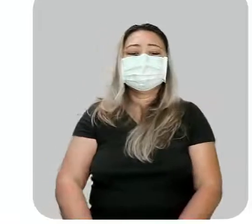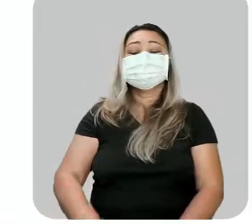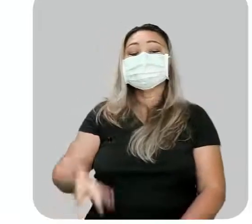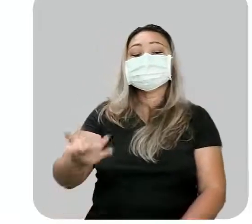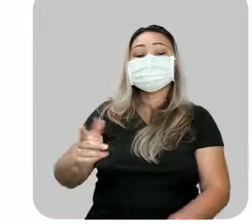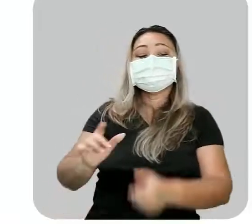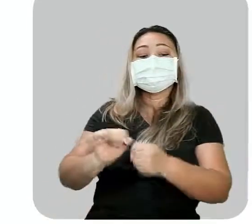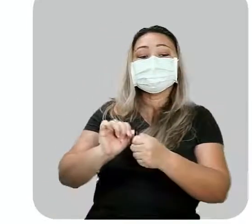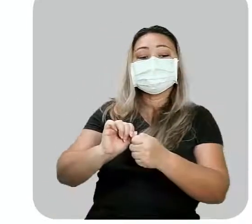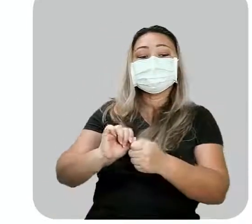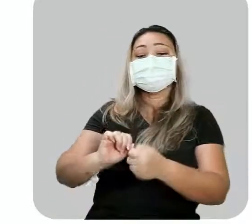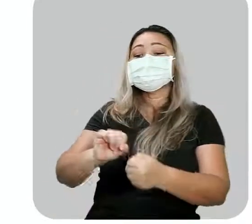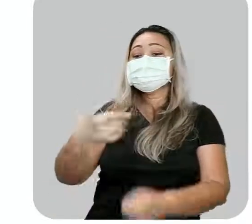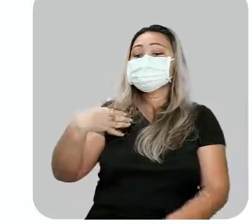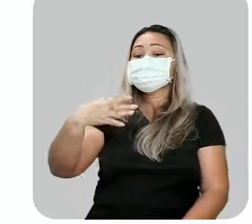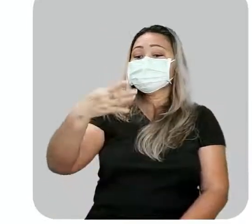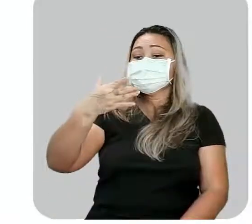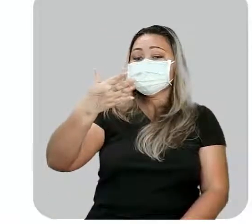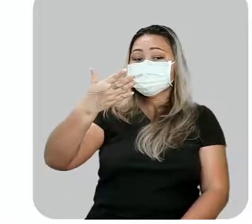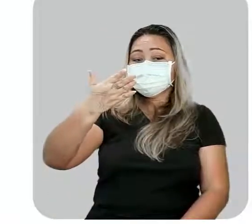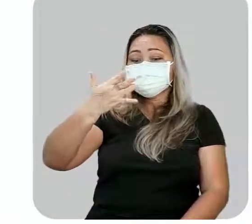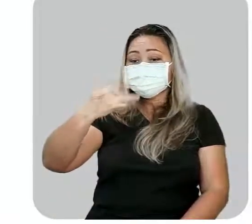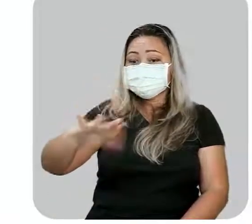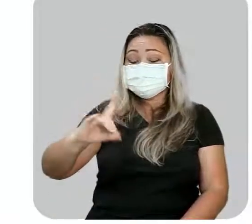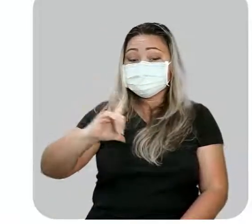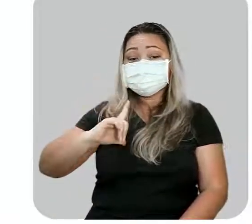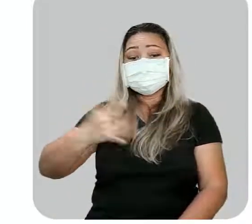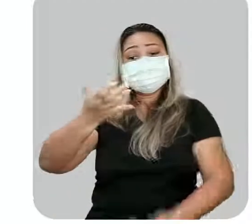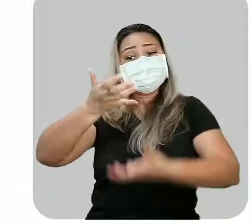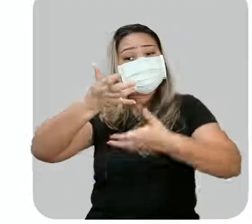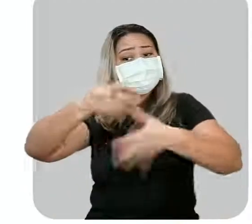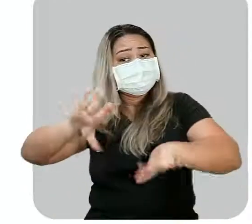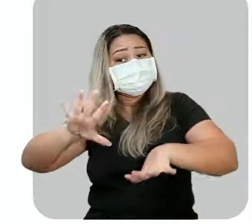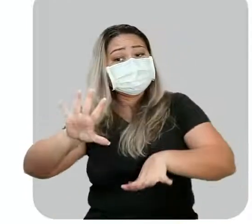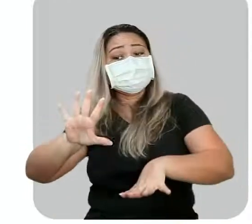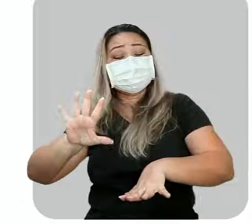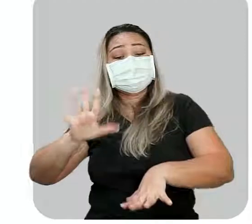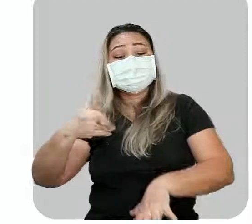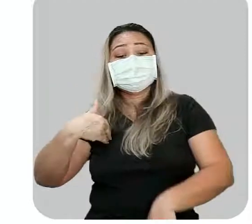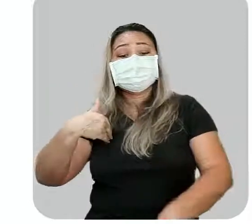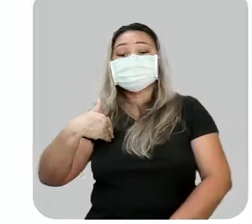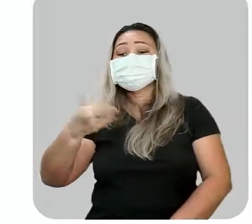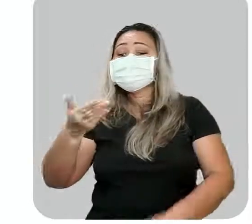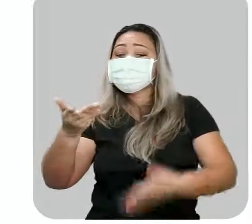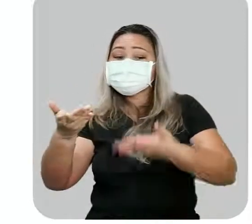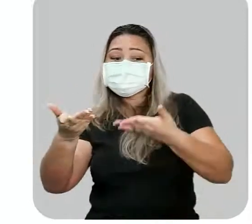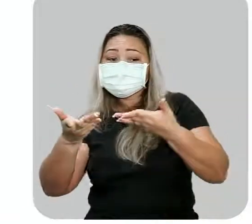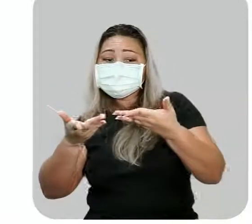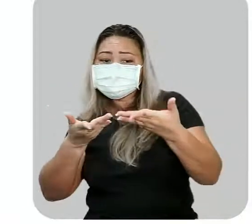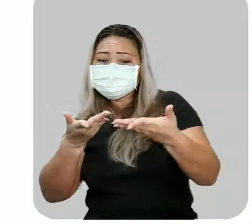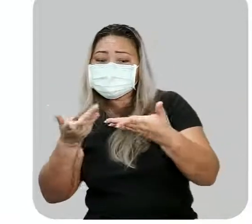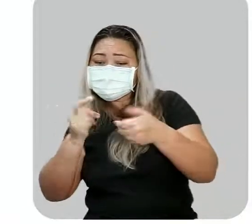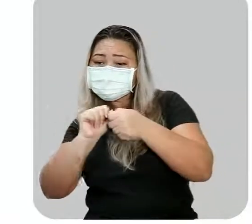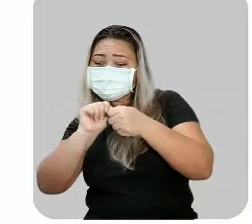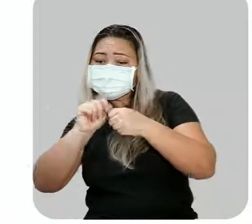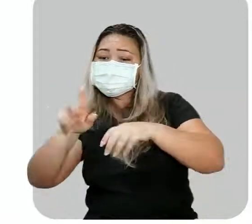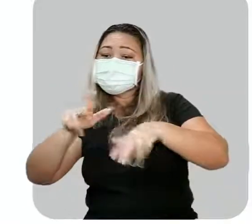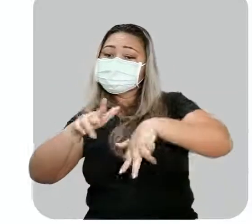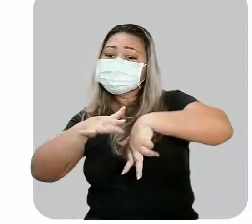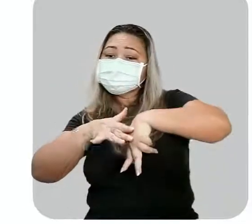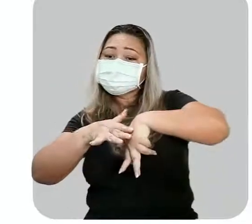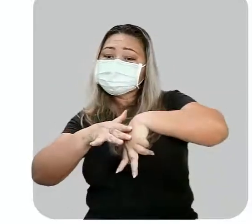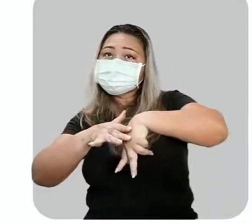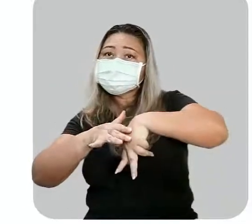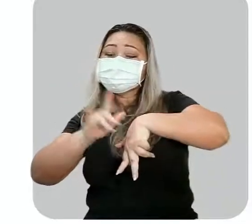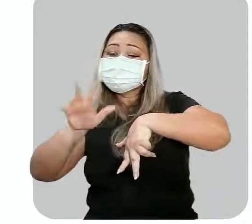O menino se recusou a atender o paciente. Então,